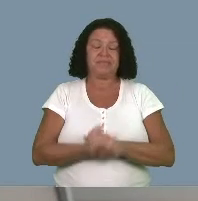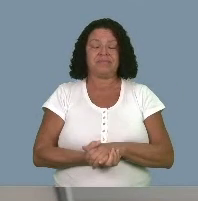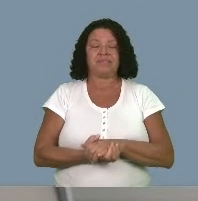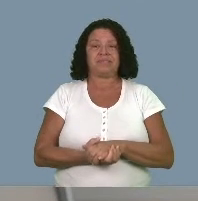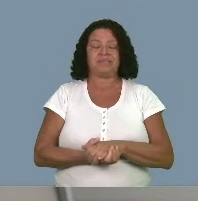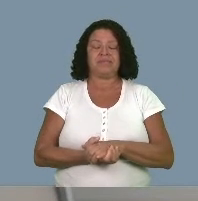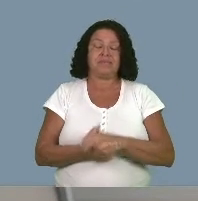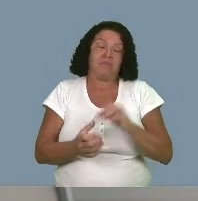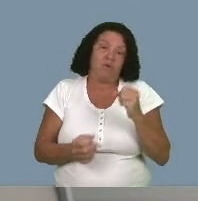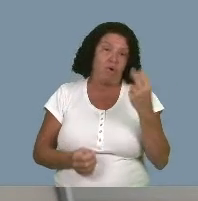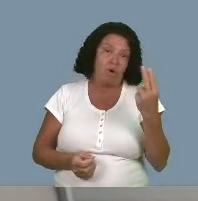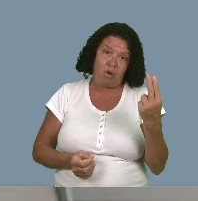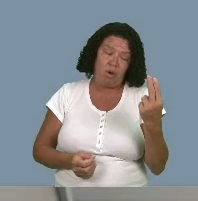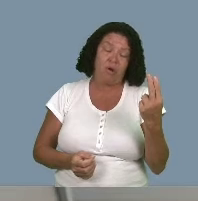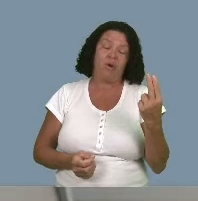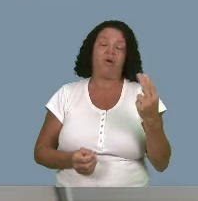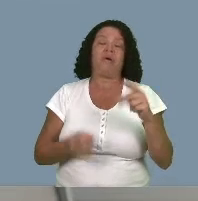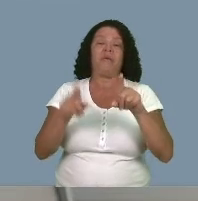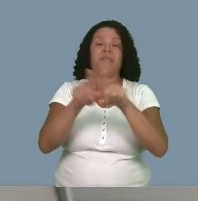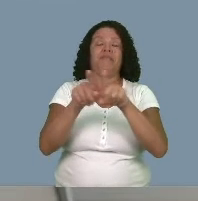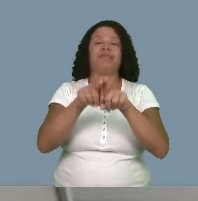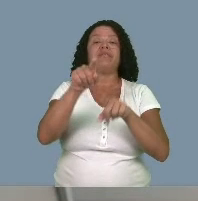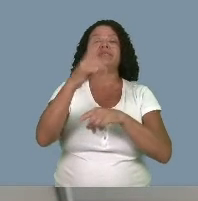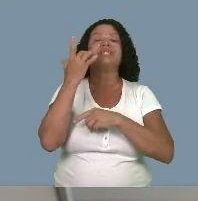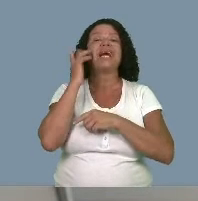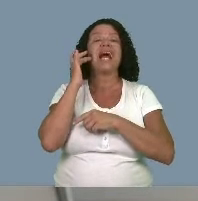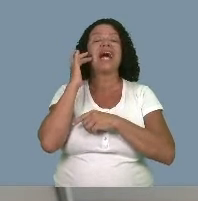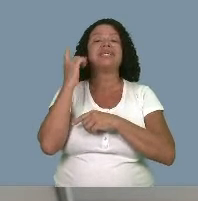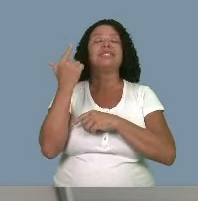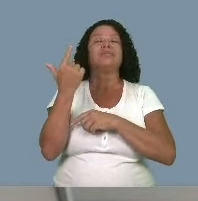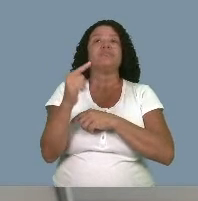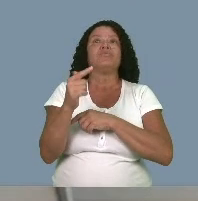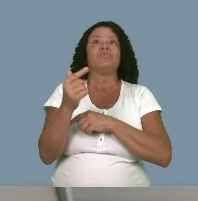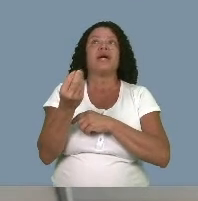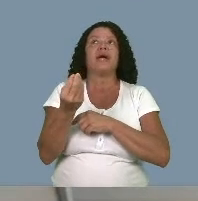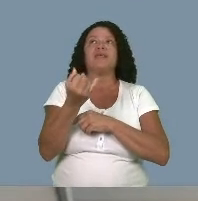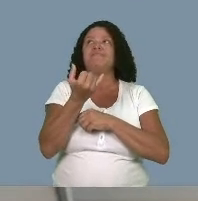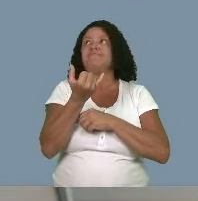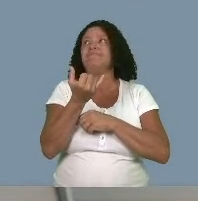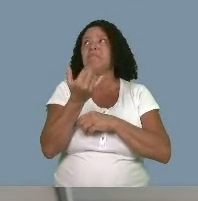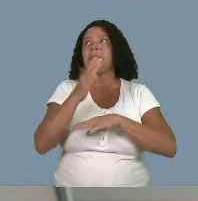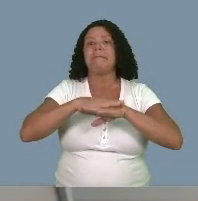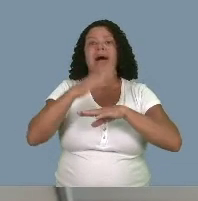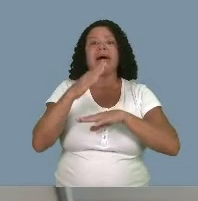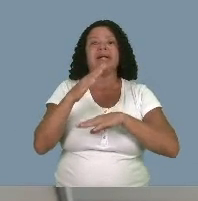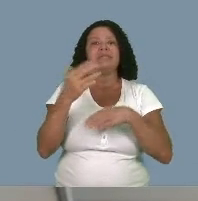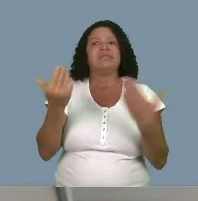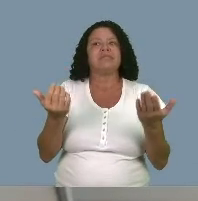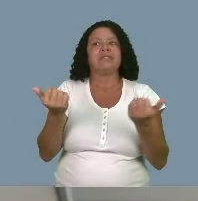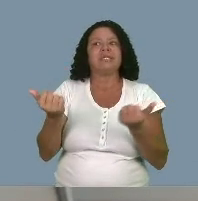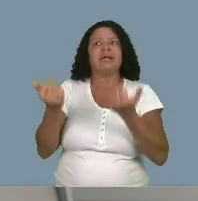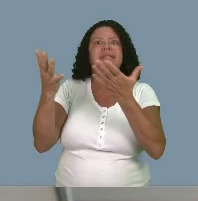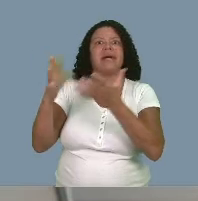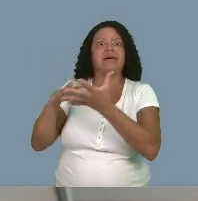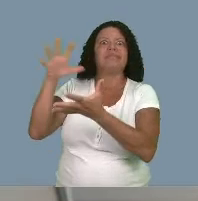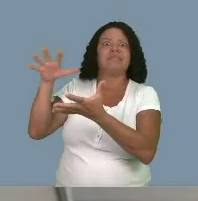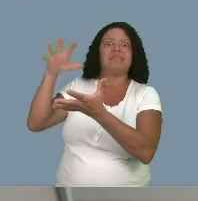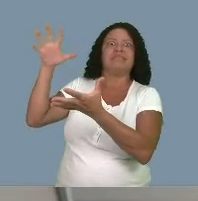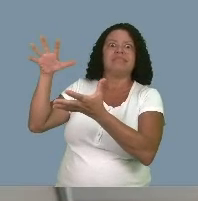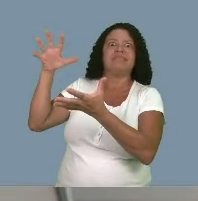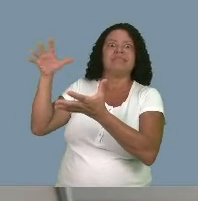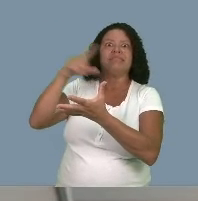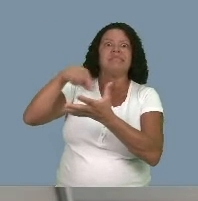Ou então, é muita pretensão nossa achar que não há algo muitíssimo maior que vai reger todo